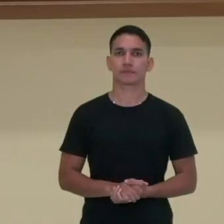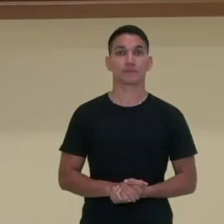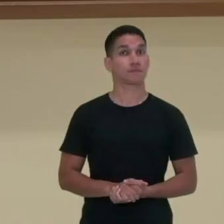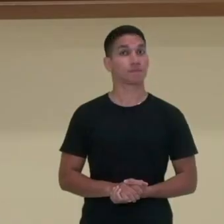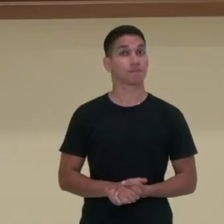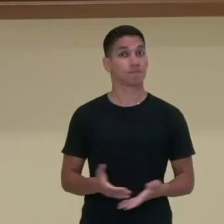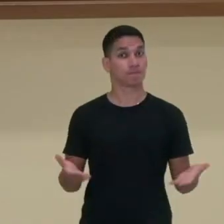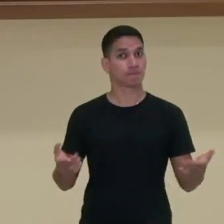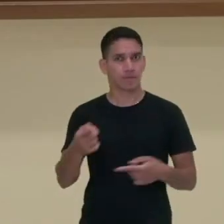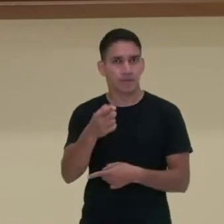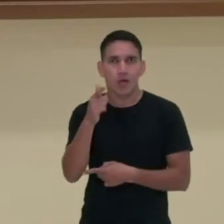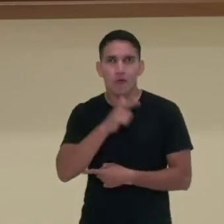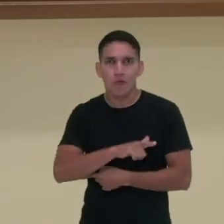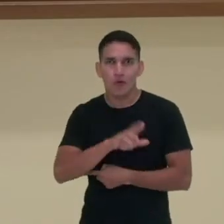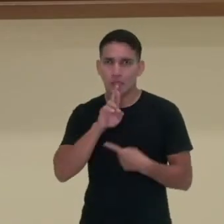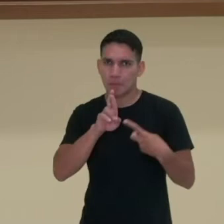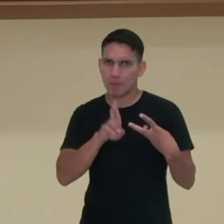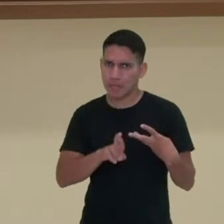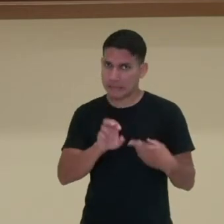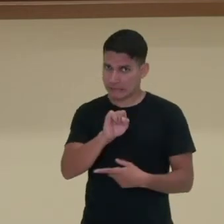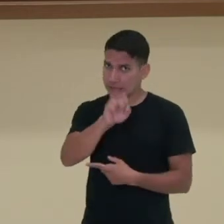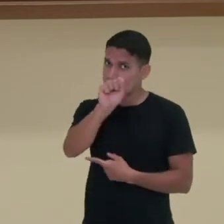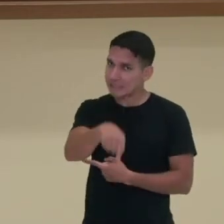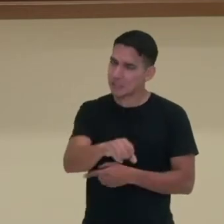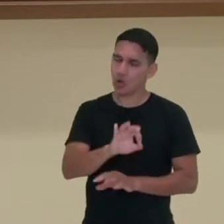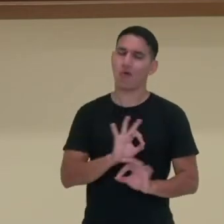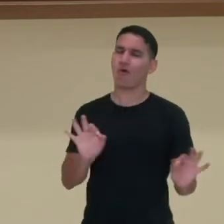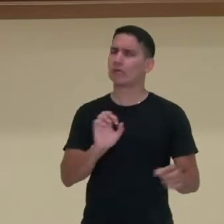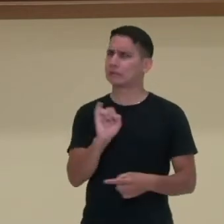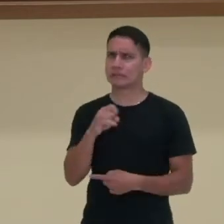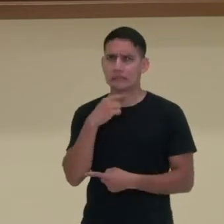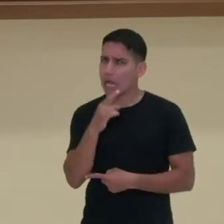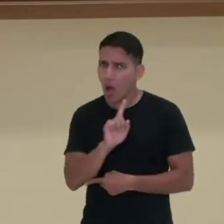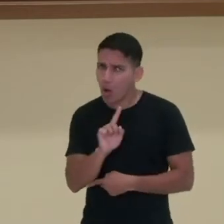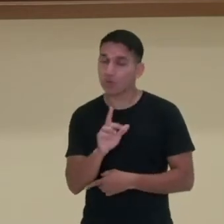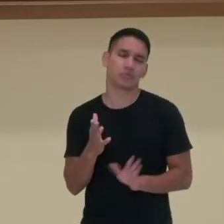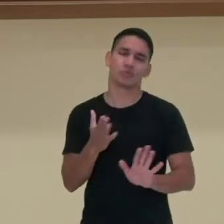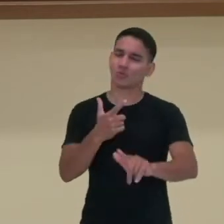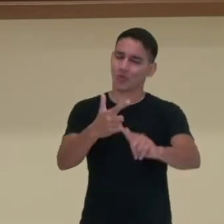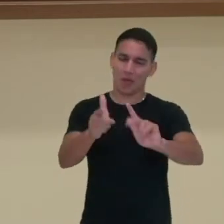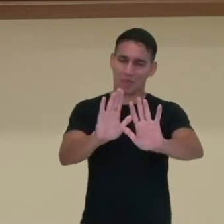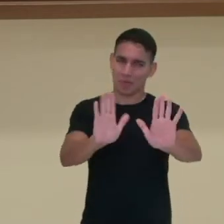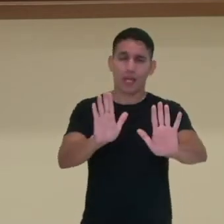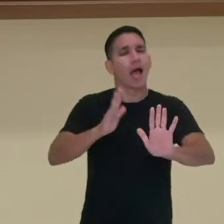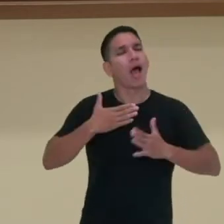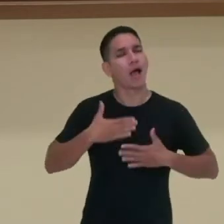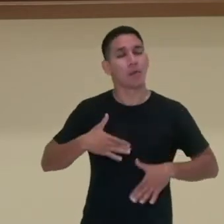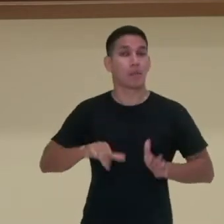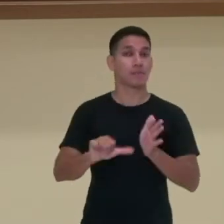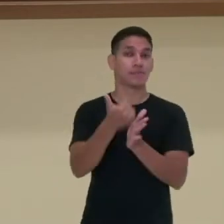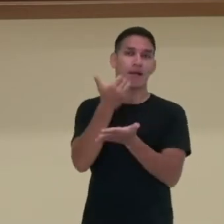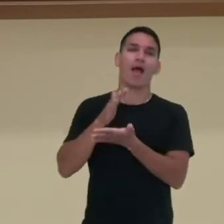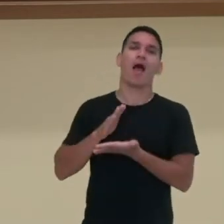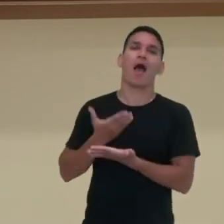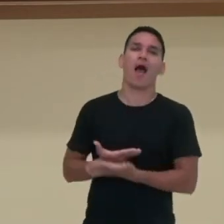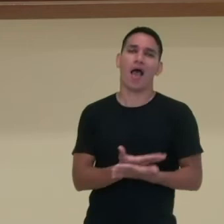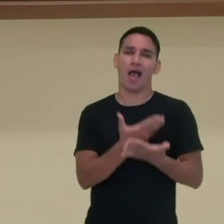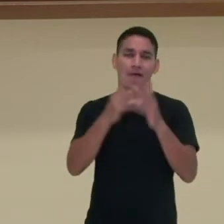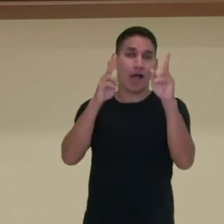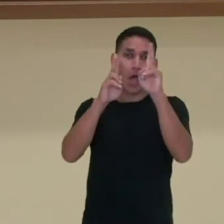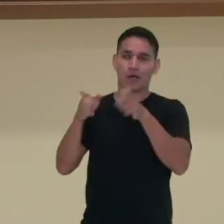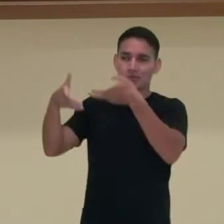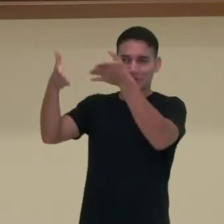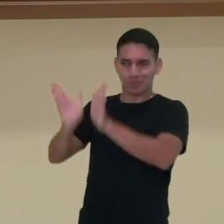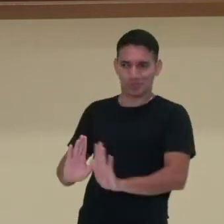E aí, pessoal, conseguiram? Se sim, ótimo. Se não, não tem problema, pessoal. Como eu falei, é a nossa primeira aula sobre multiplicação de